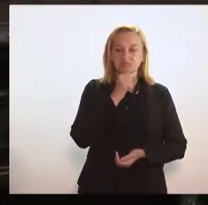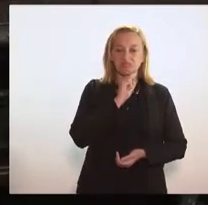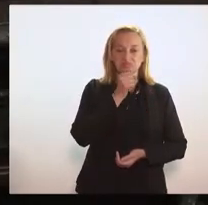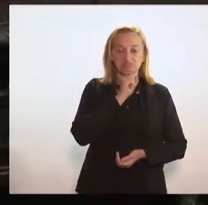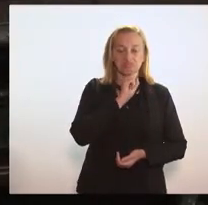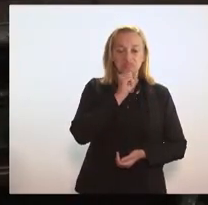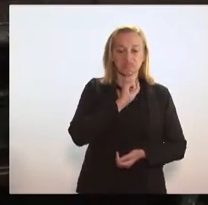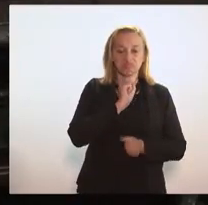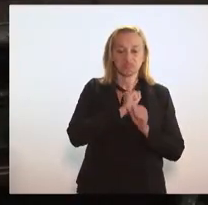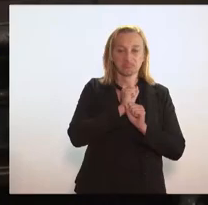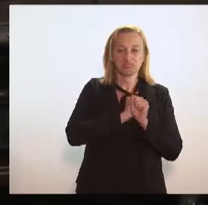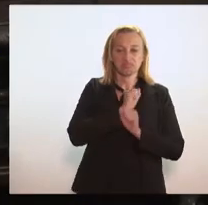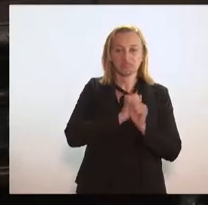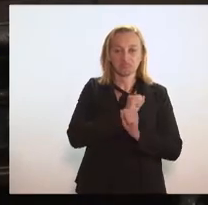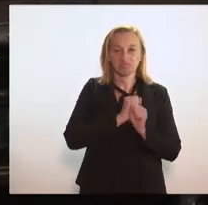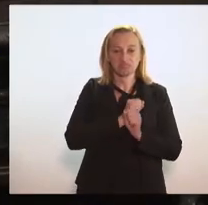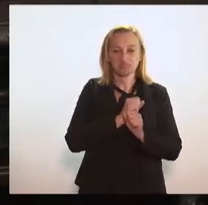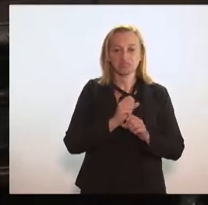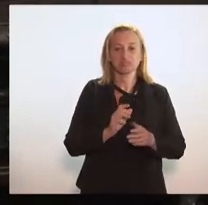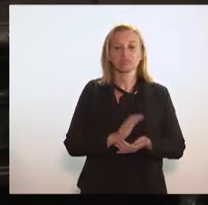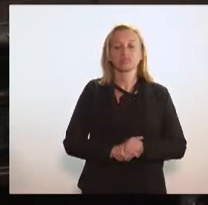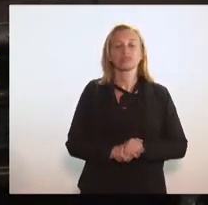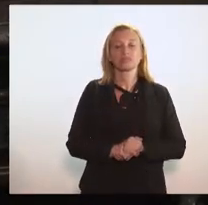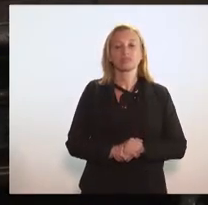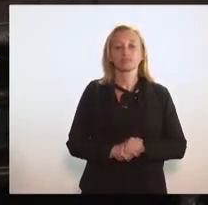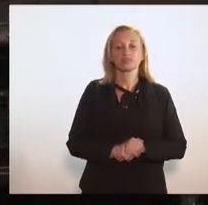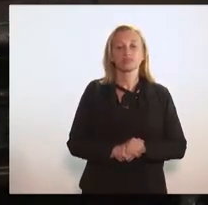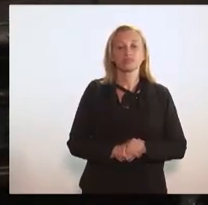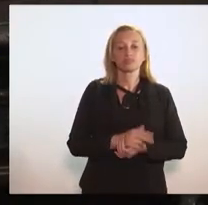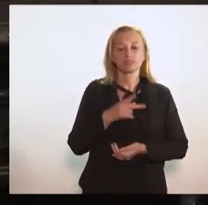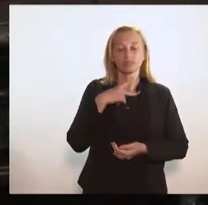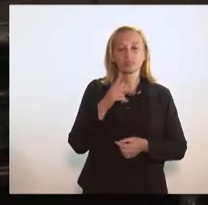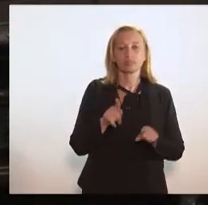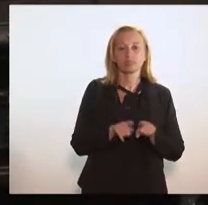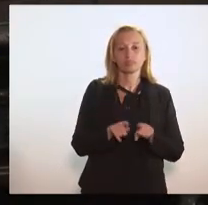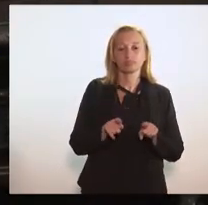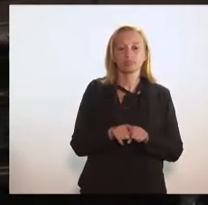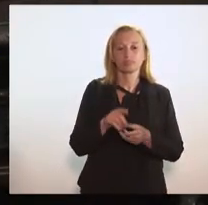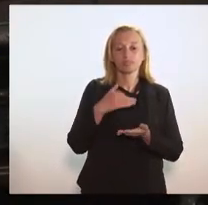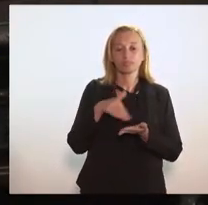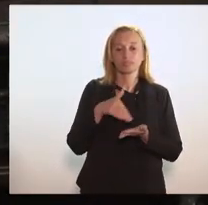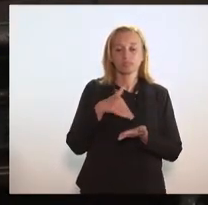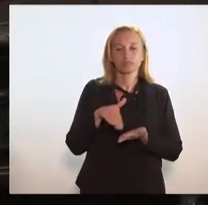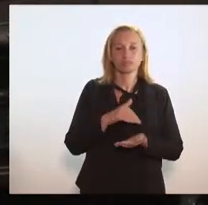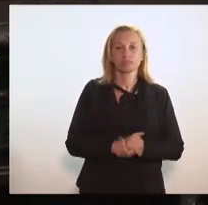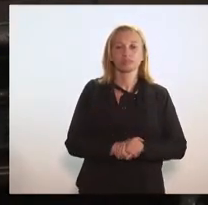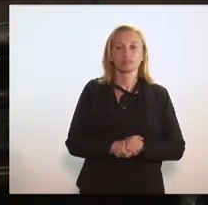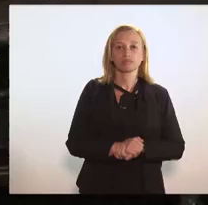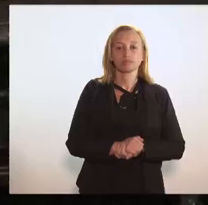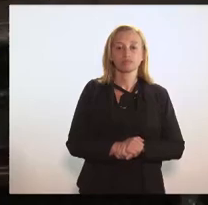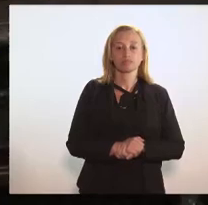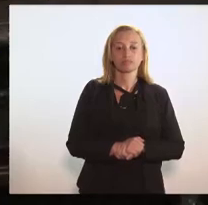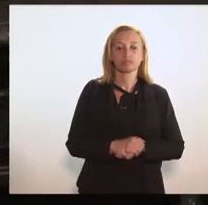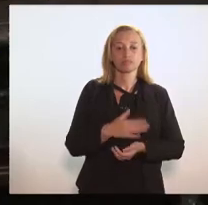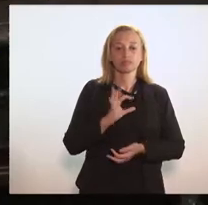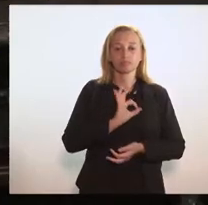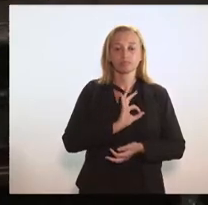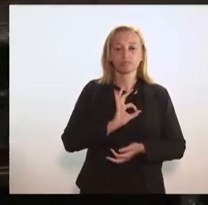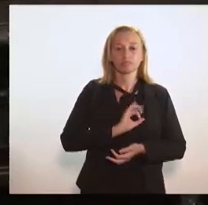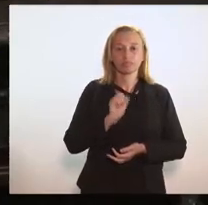antigo depois de todo o tempo e complementando a dirigir indicações ao secretário de Polícia